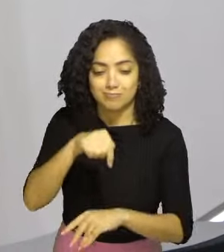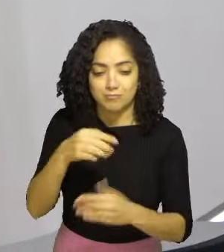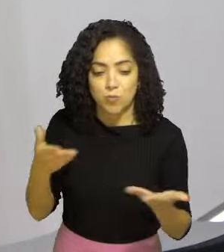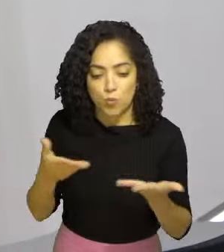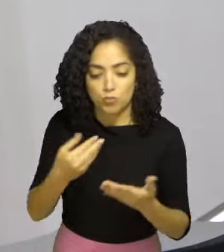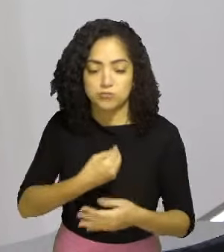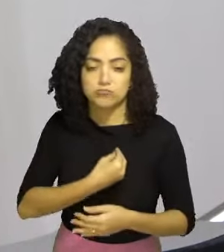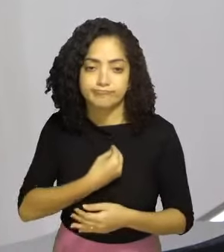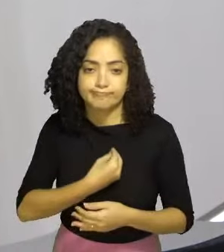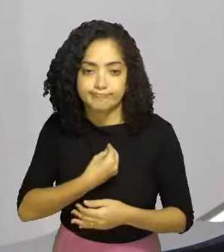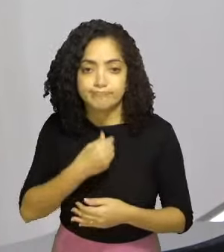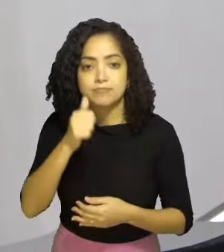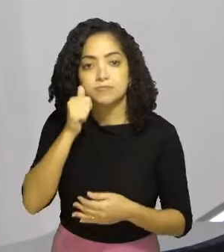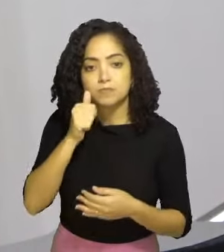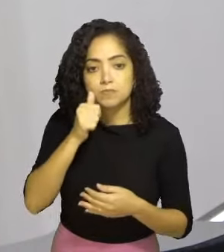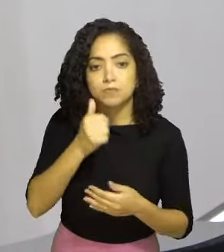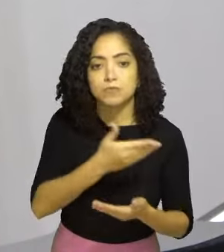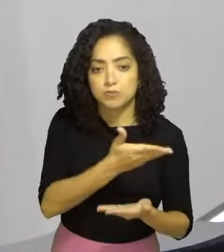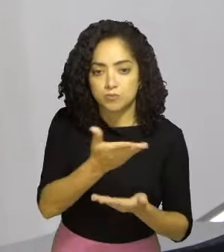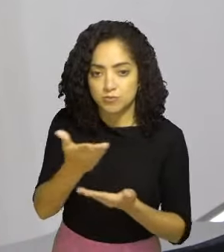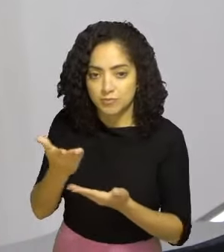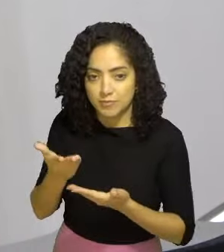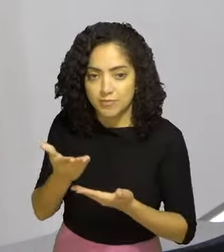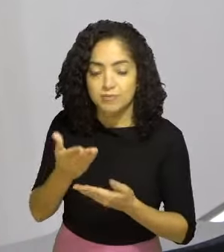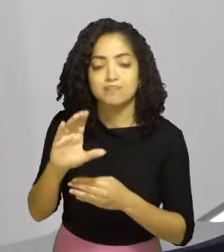com mulheres cientistas.